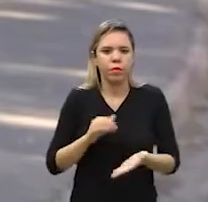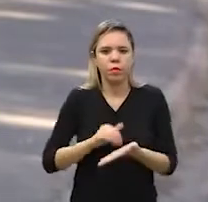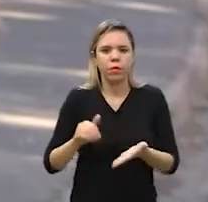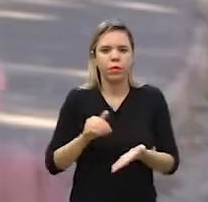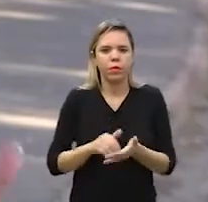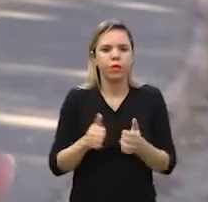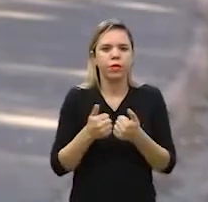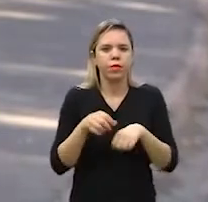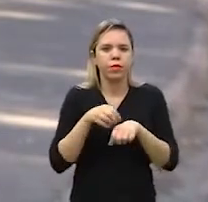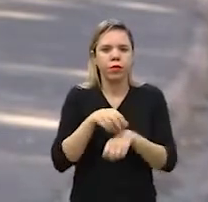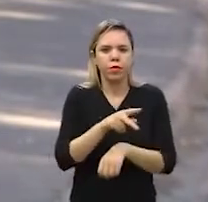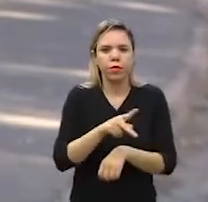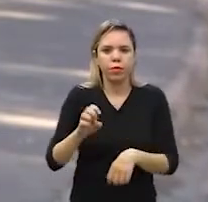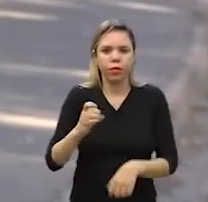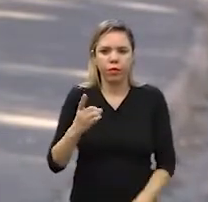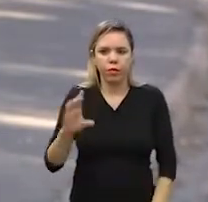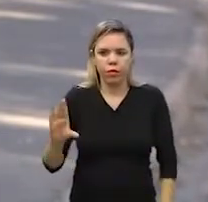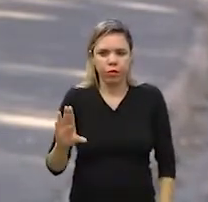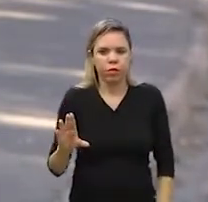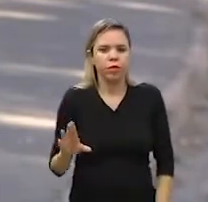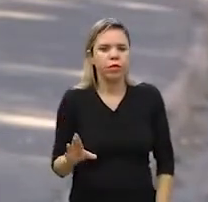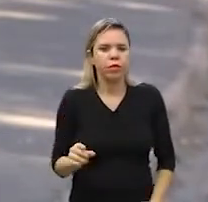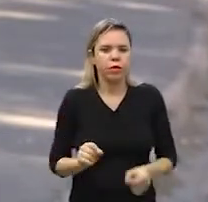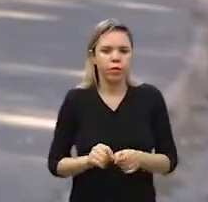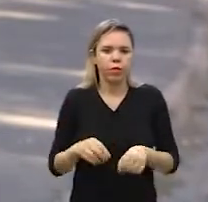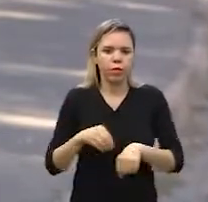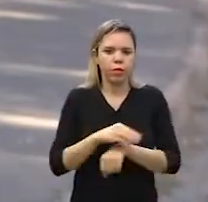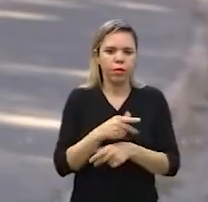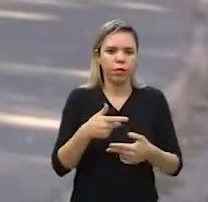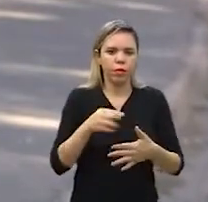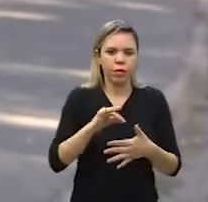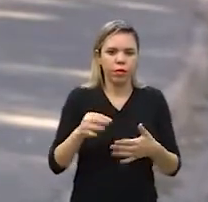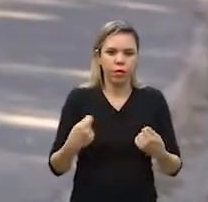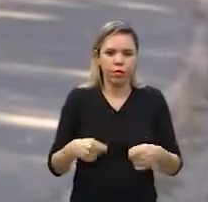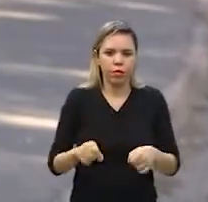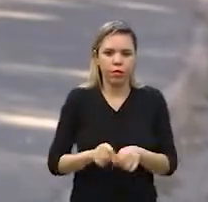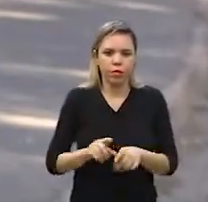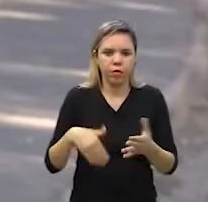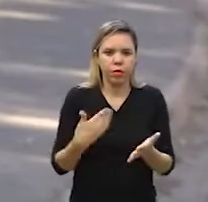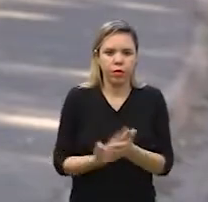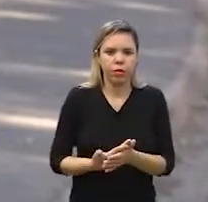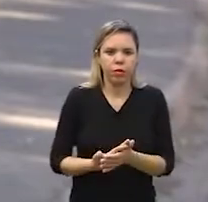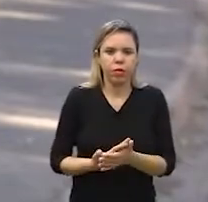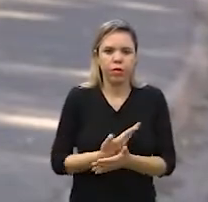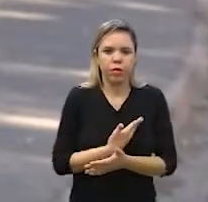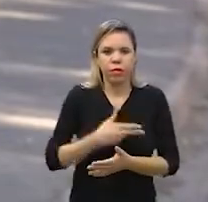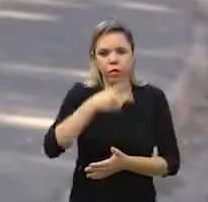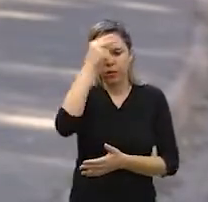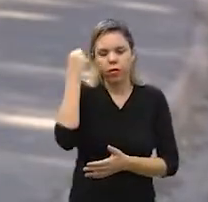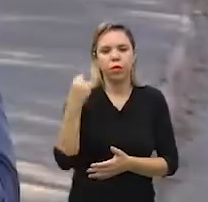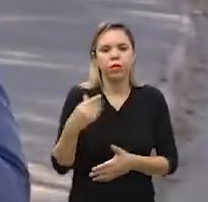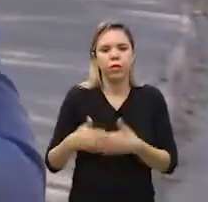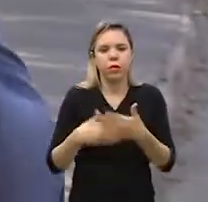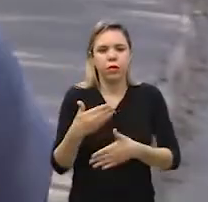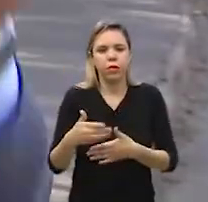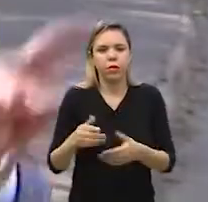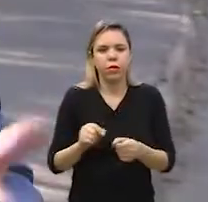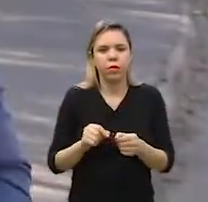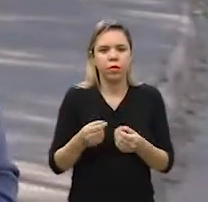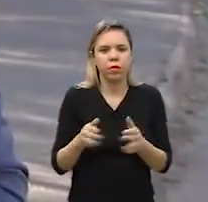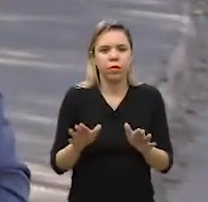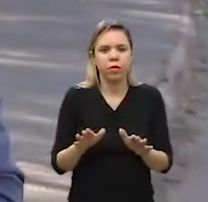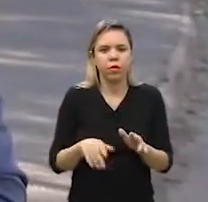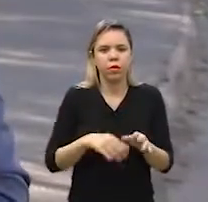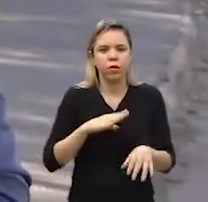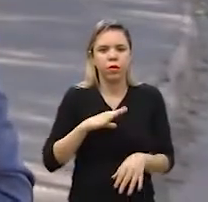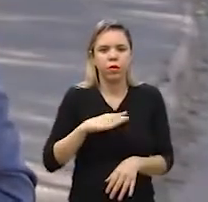ativistas o secretário de Transportes e presidente da emdec justamente para poder levar as demanda deles até o Executivo cada